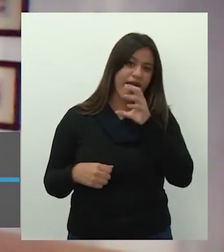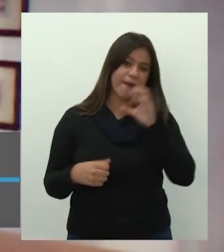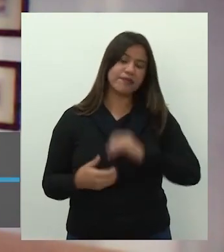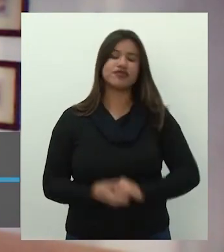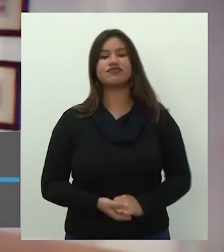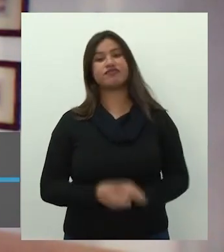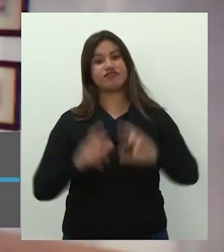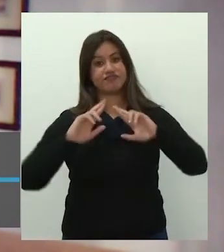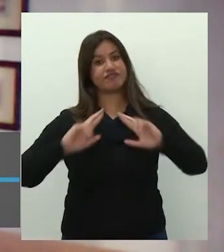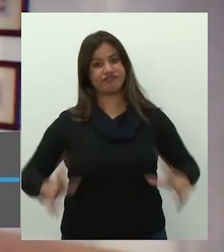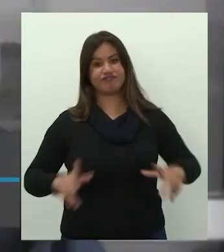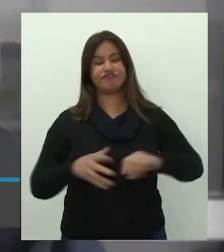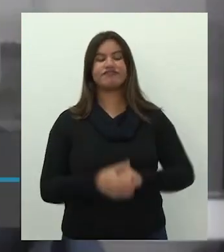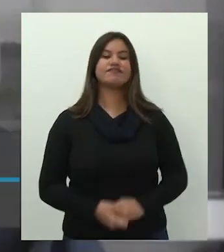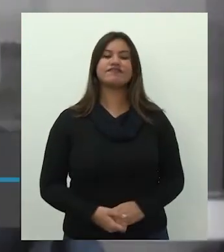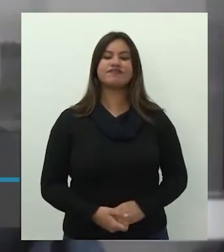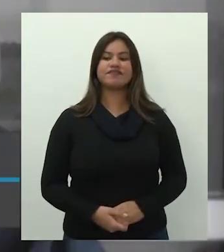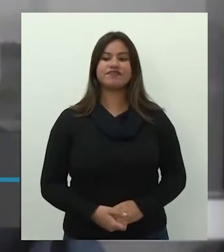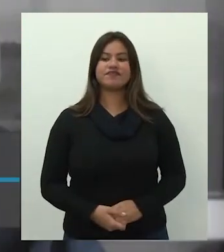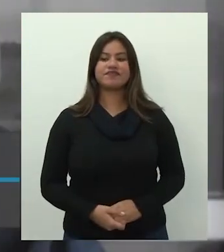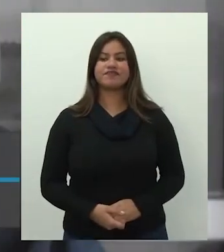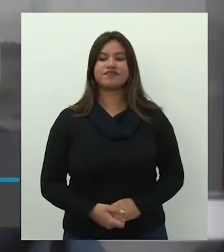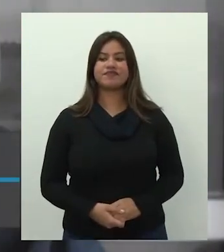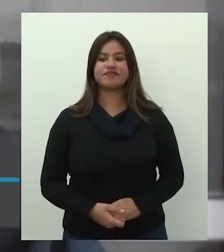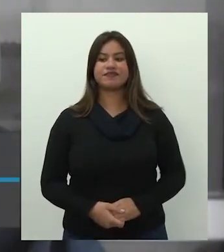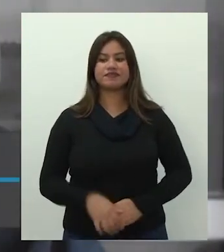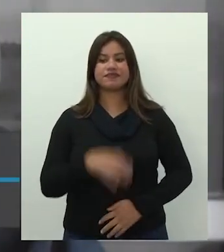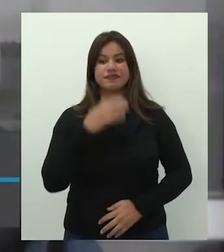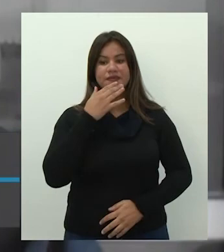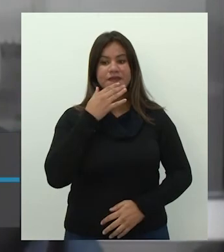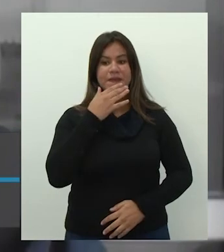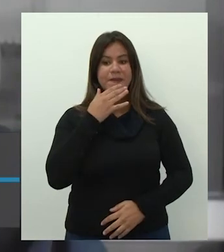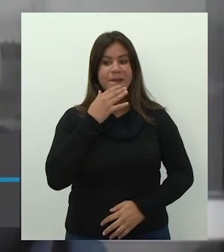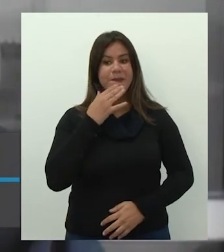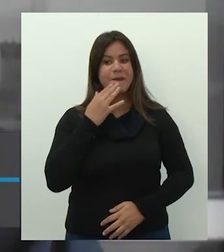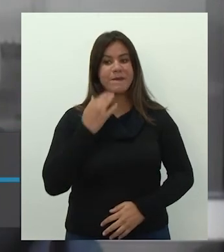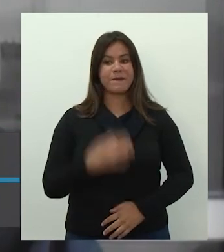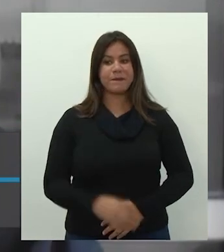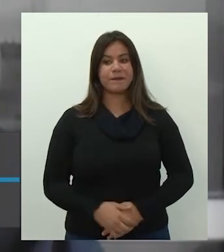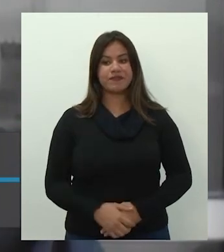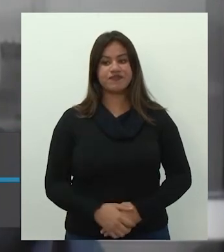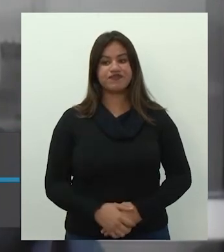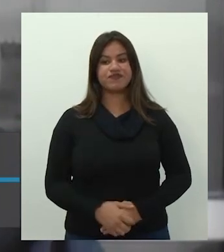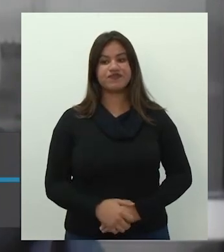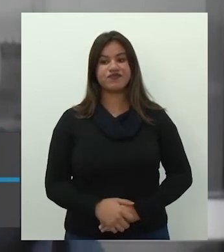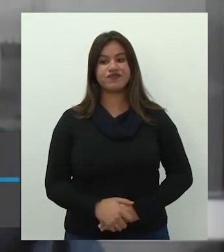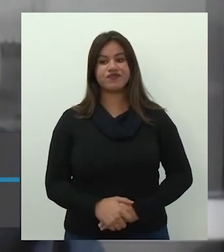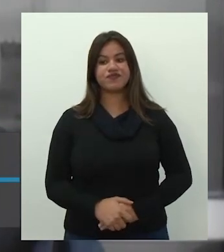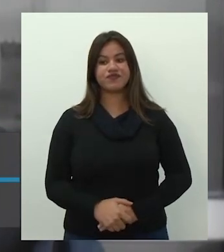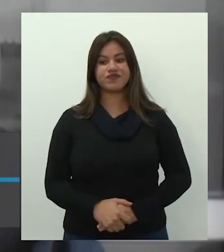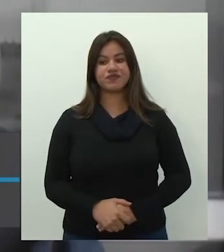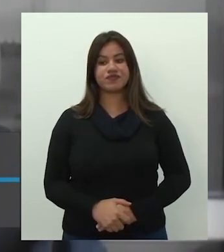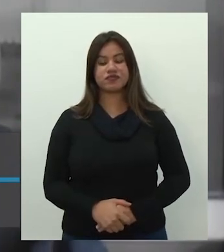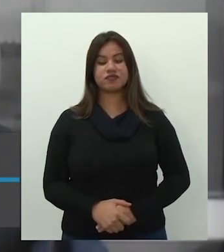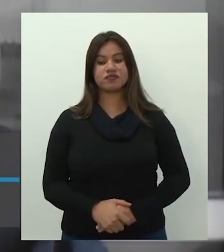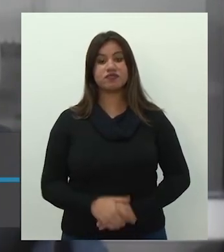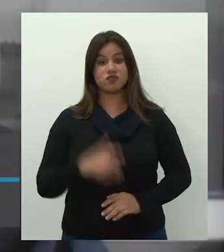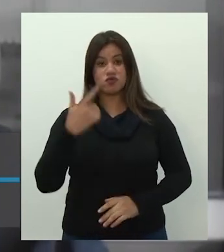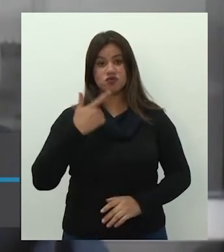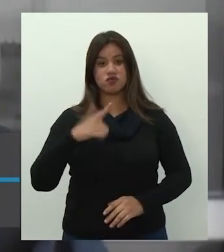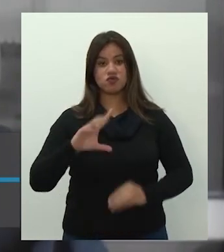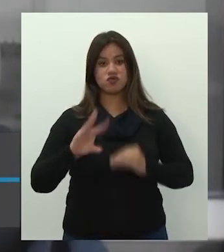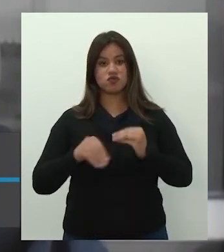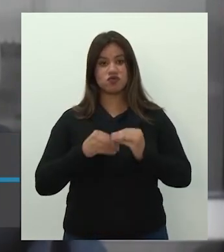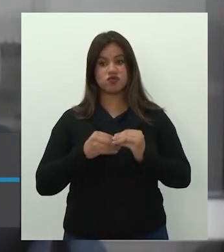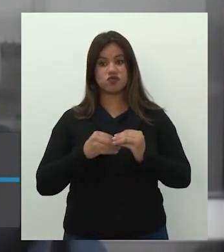Sim. Temos também uma outra aqui, na verdade, que a senhora comentasse também, ó, foi colocada aqui também.